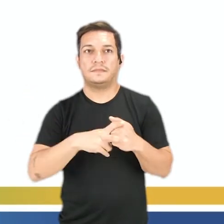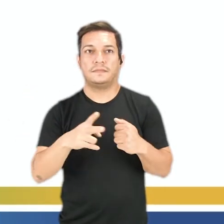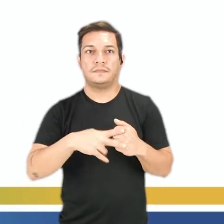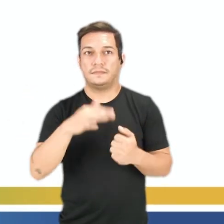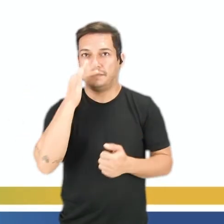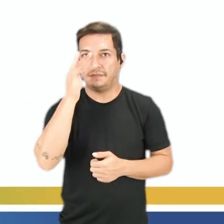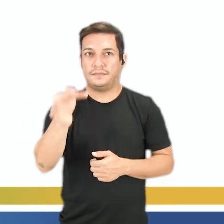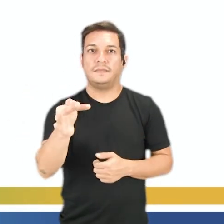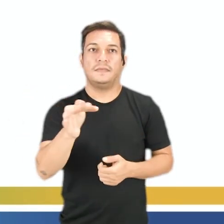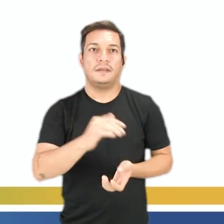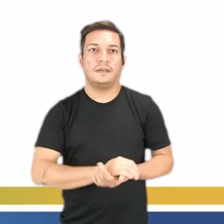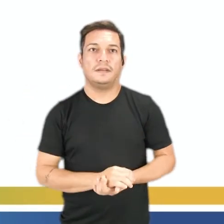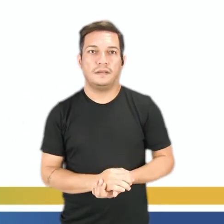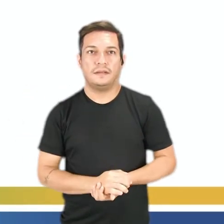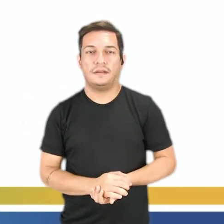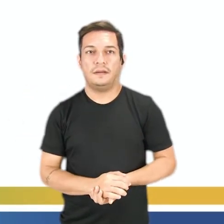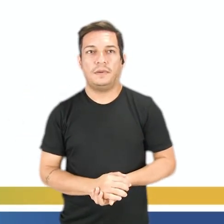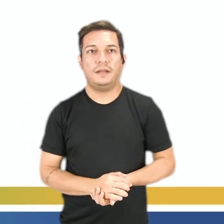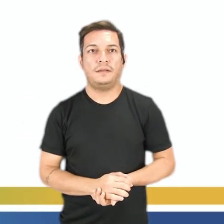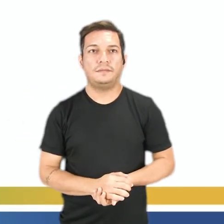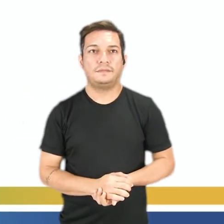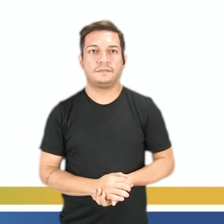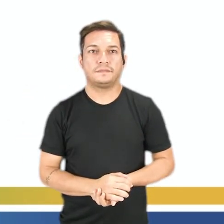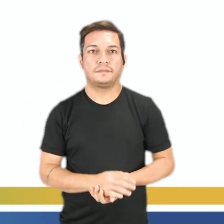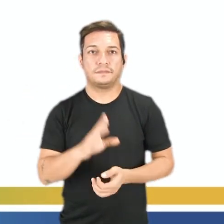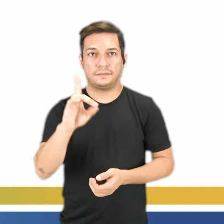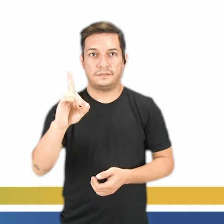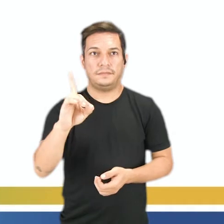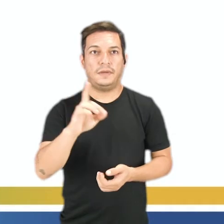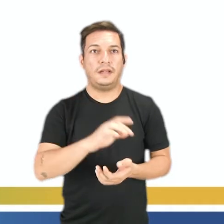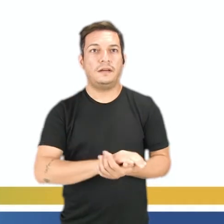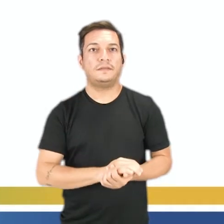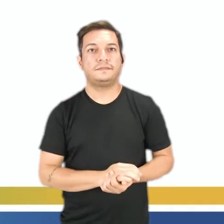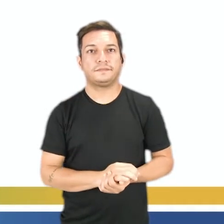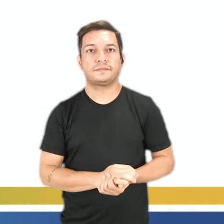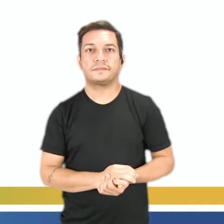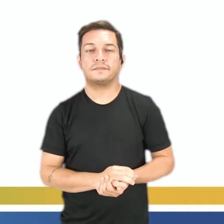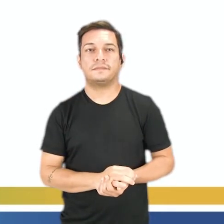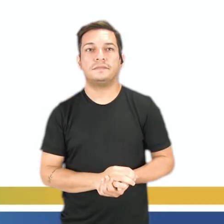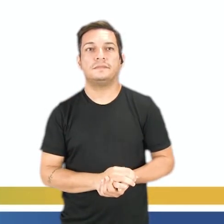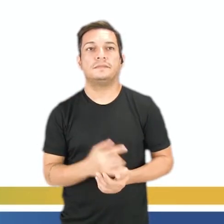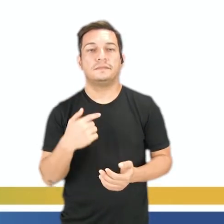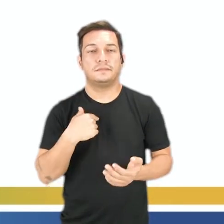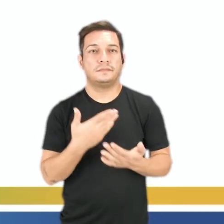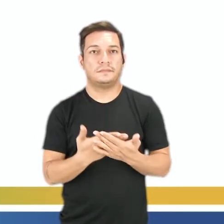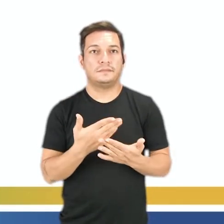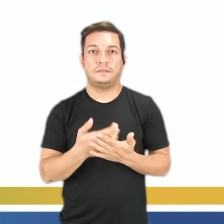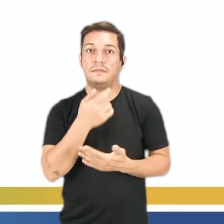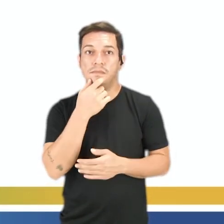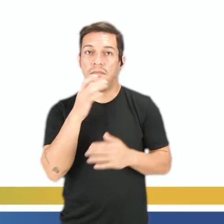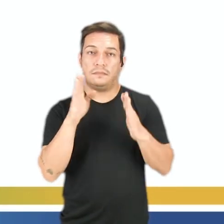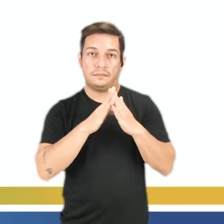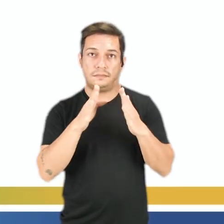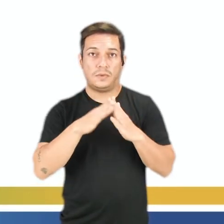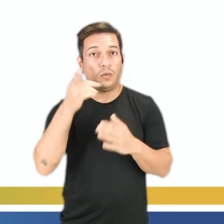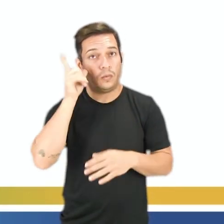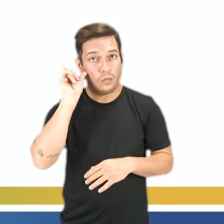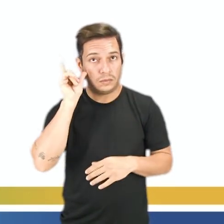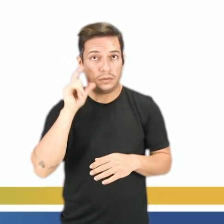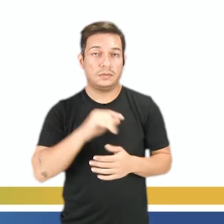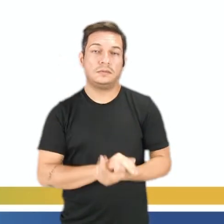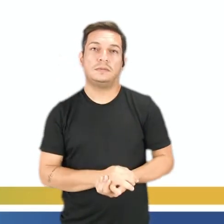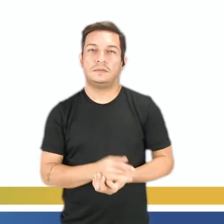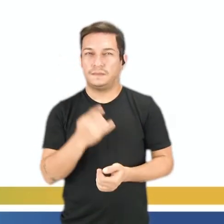do futuro. Vamos ver a letra D. I studied English at home yesterday. Eu estudei inglês em